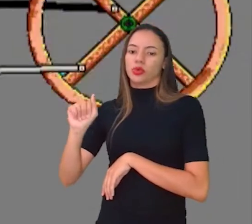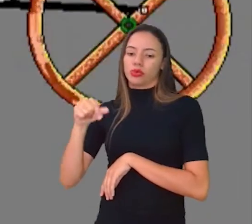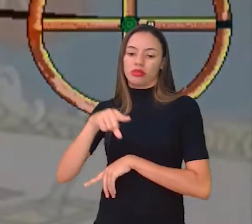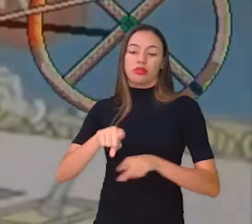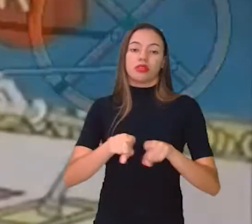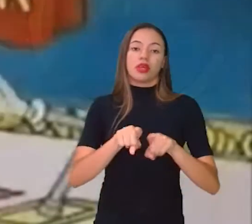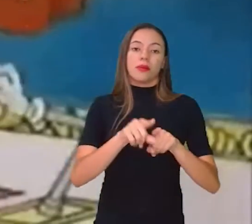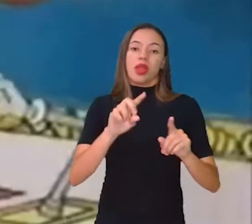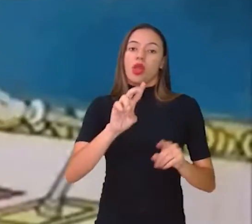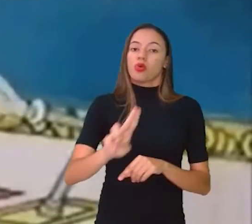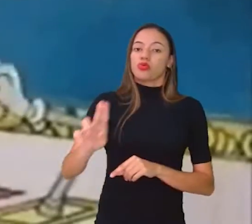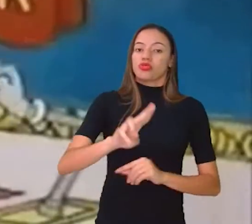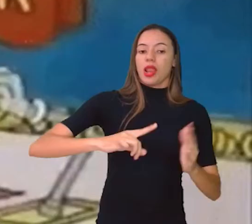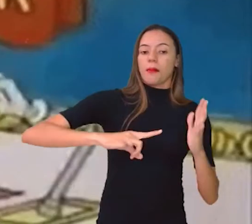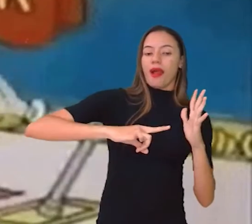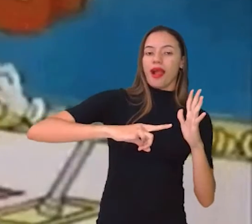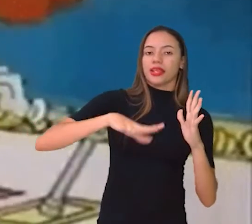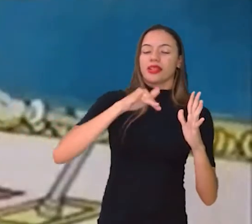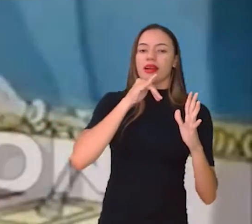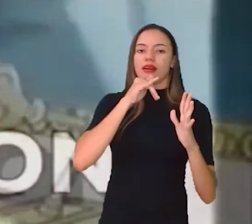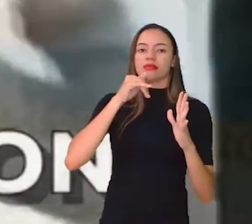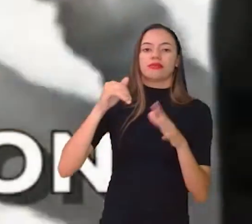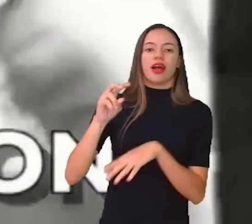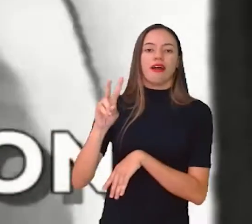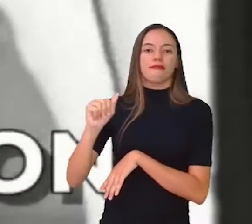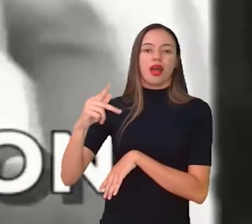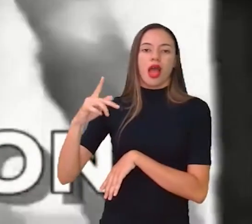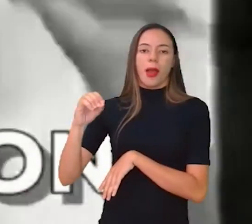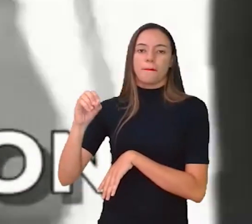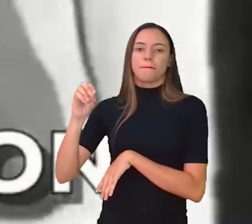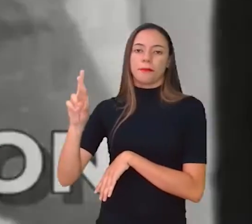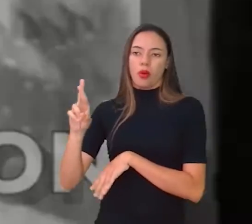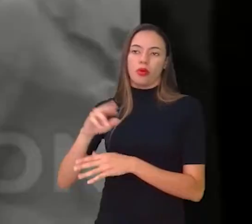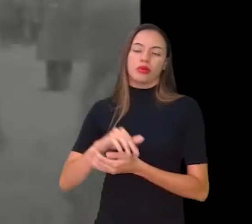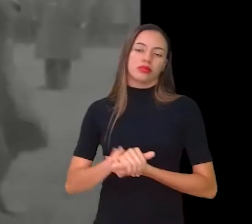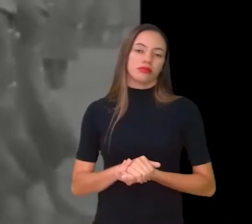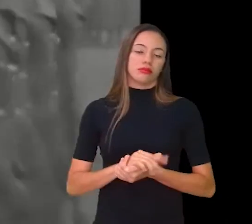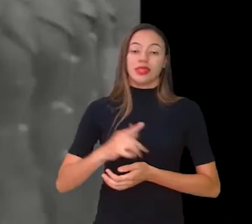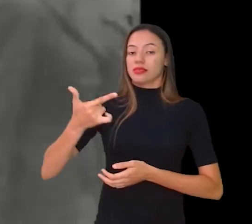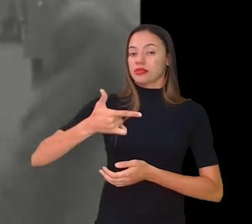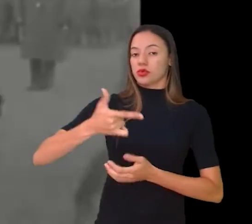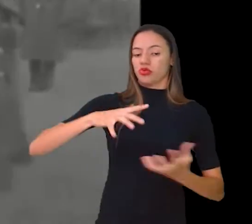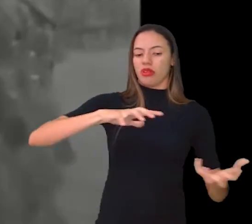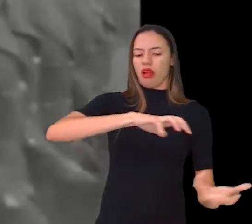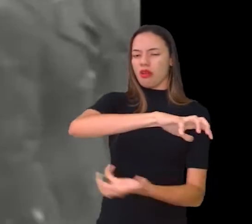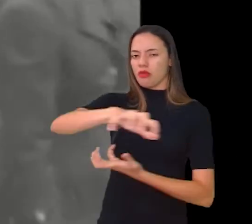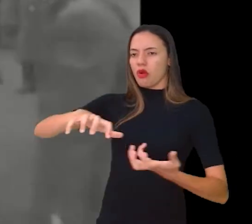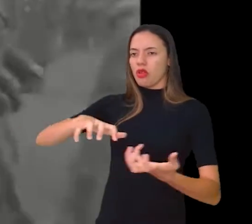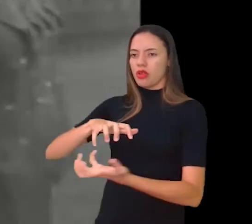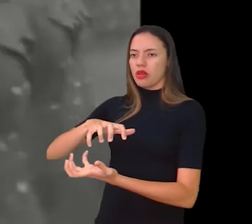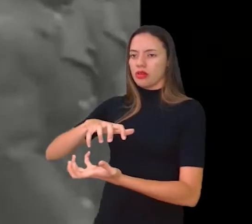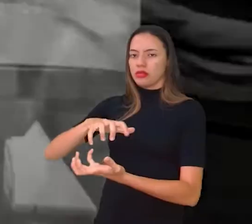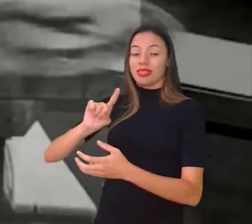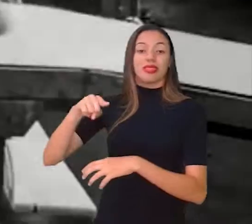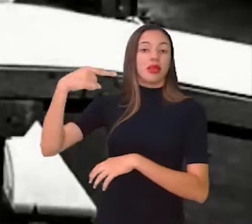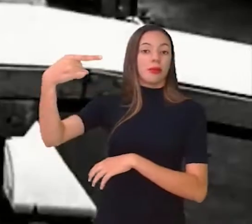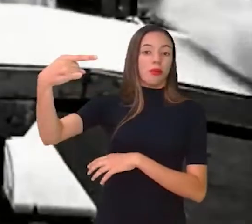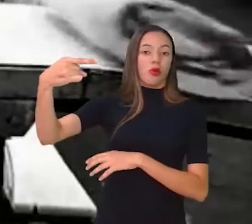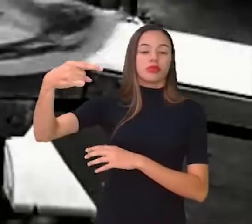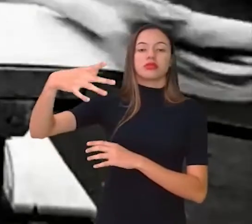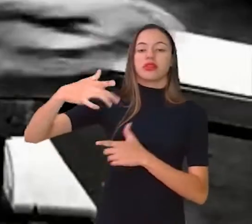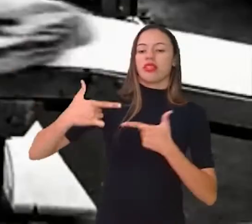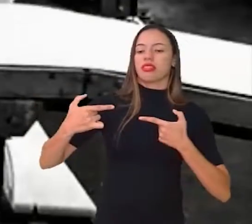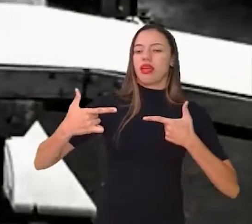das máquinas a vapor, facilitando o trabalho. Já a segunda revolução, no período pós-guerra,